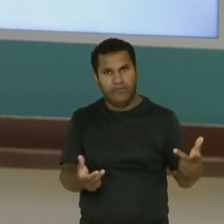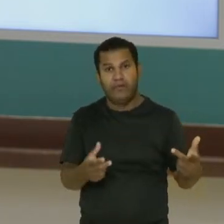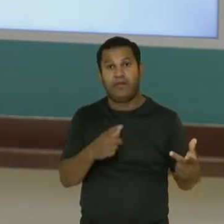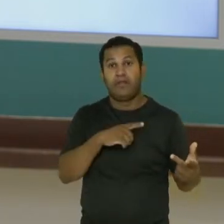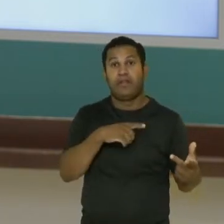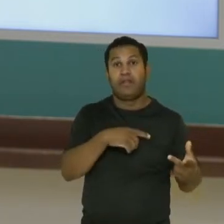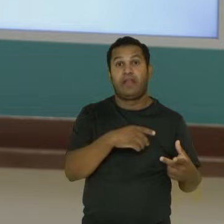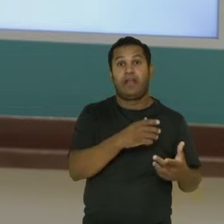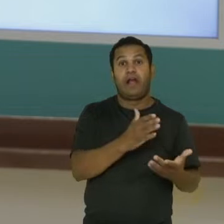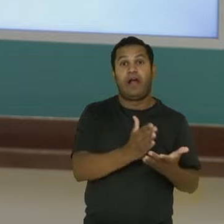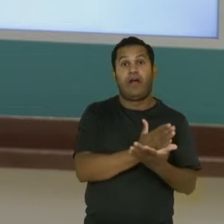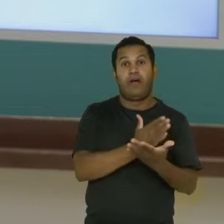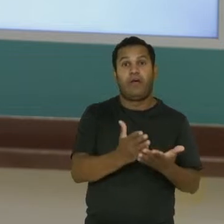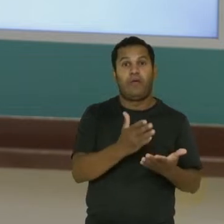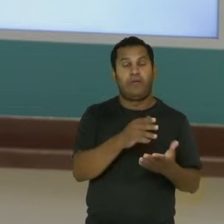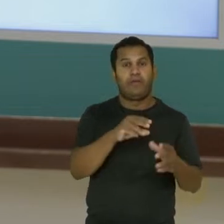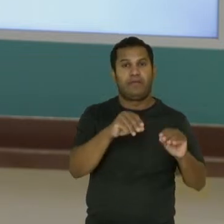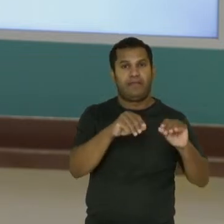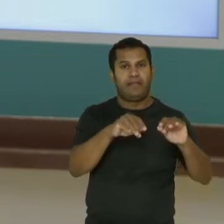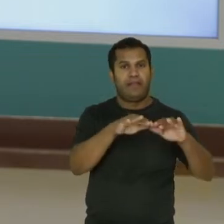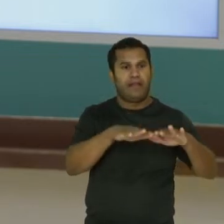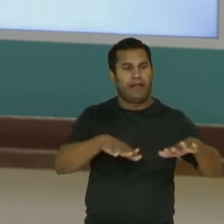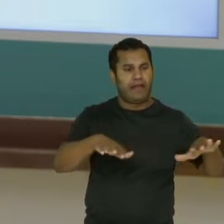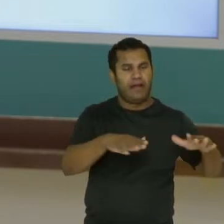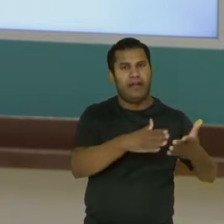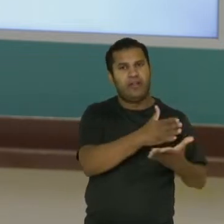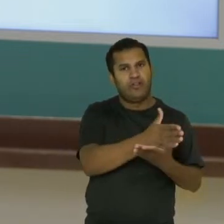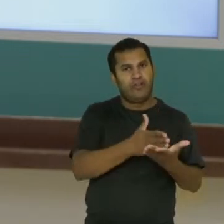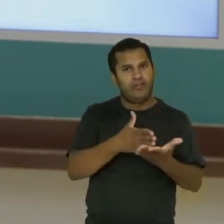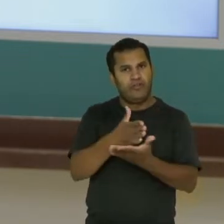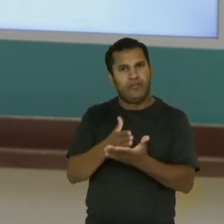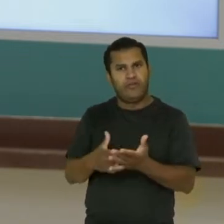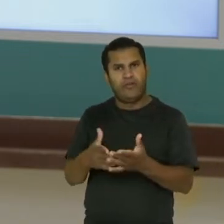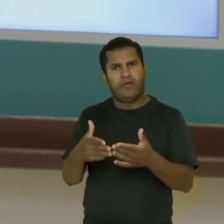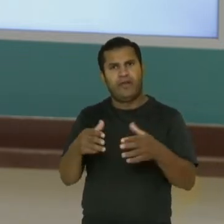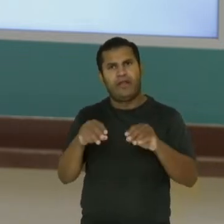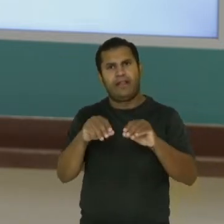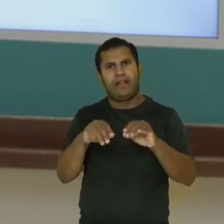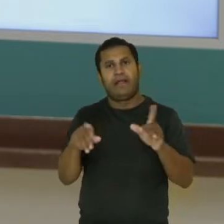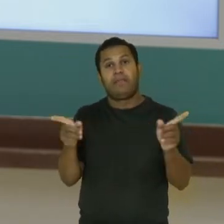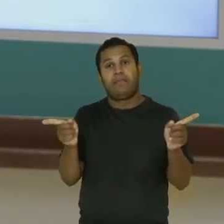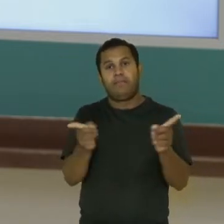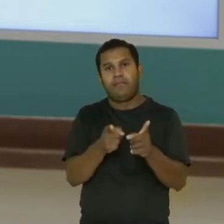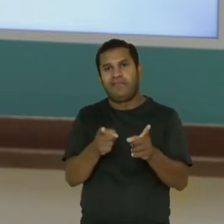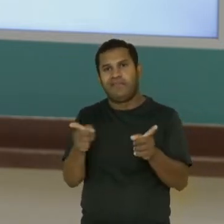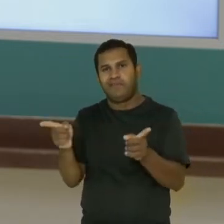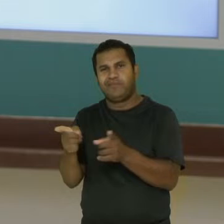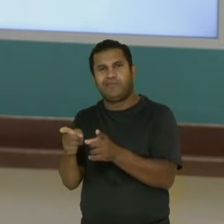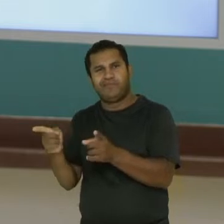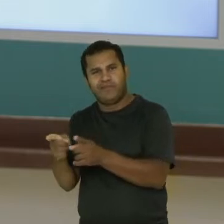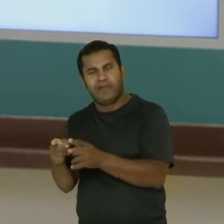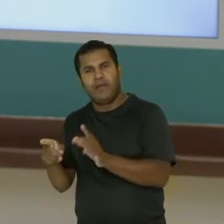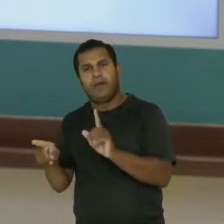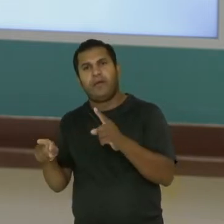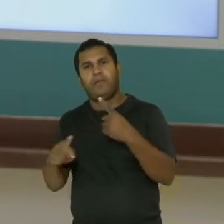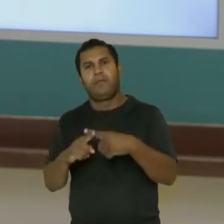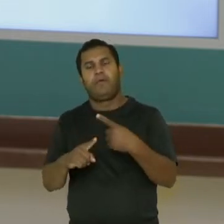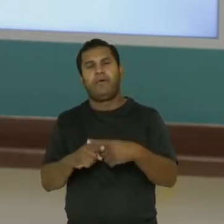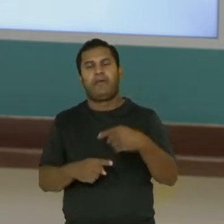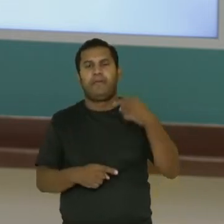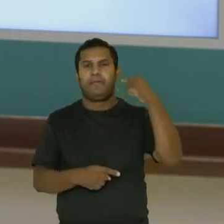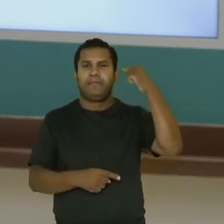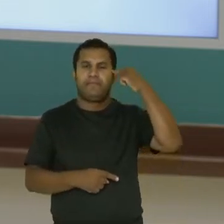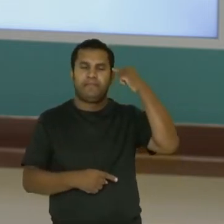menores essa porção de terra, né, no período colonial, para administrar melhor. A ideia é que era uma terra muito rica